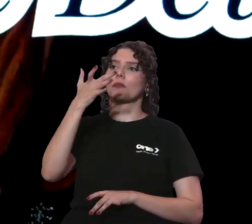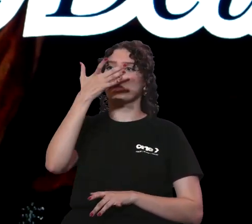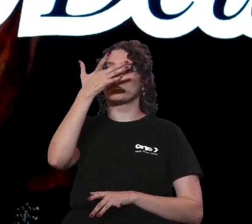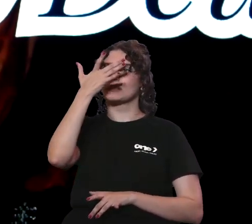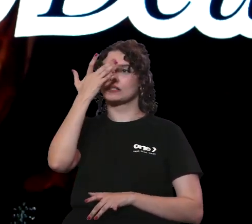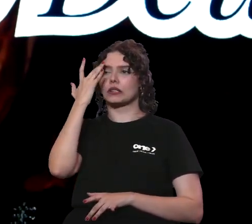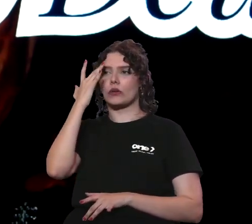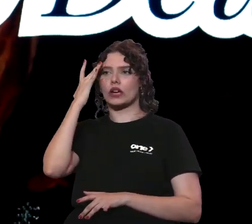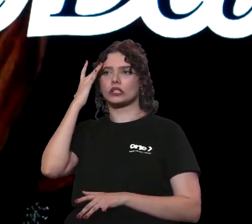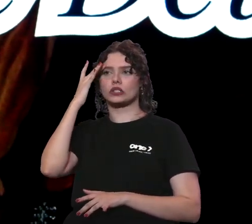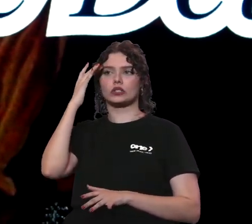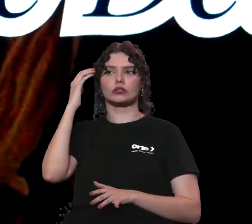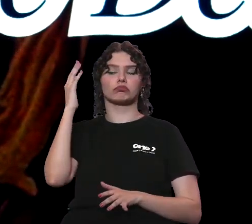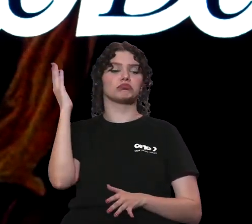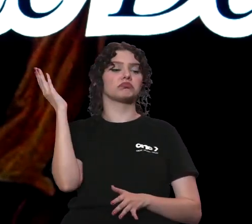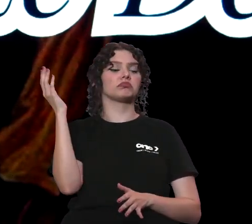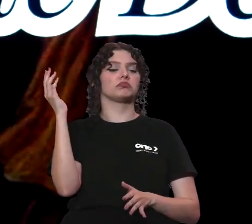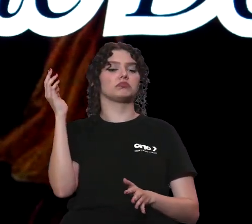outro lado.